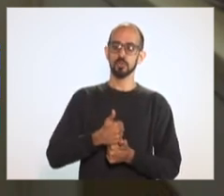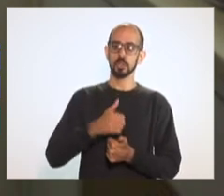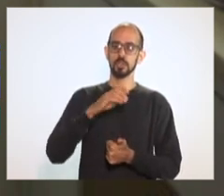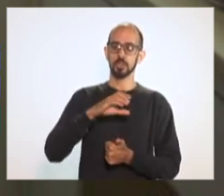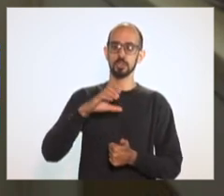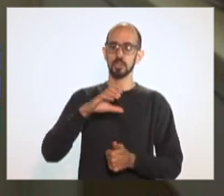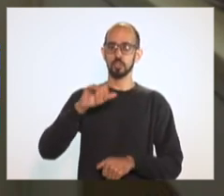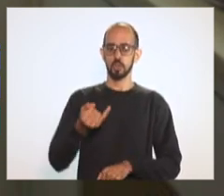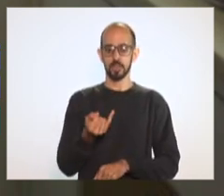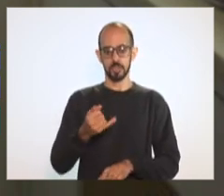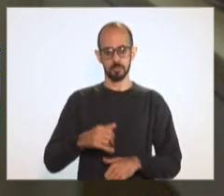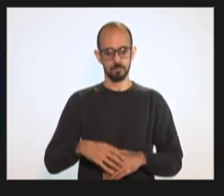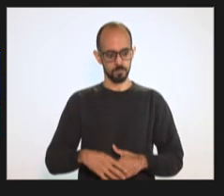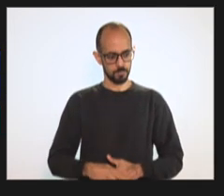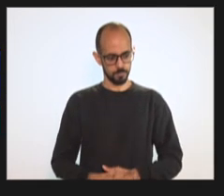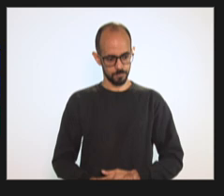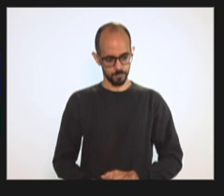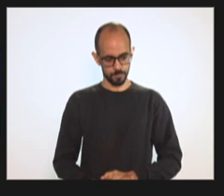CCJ.